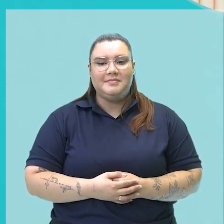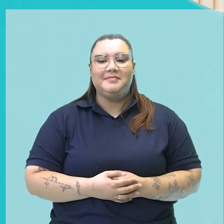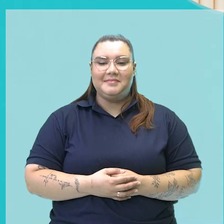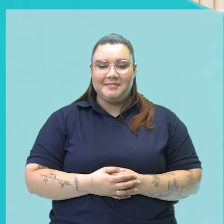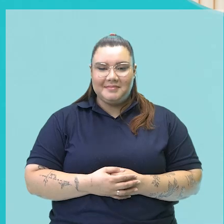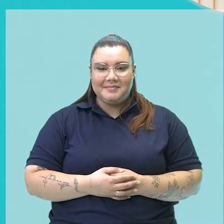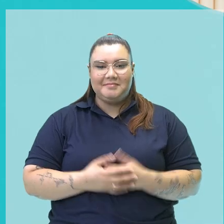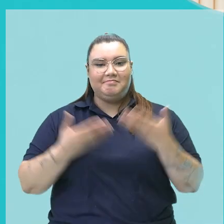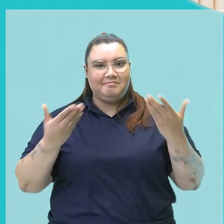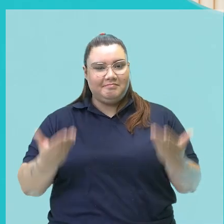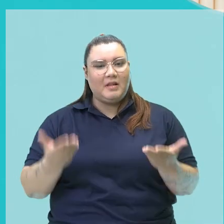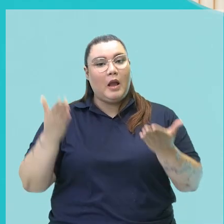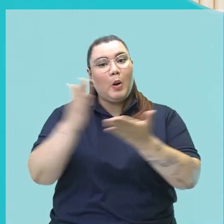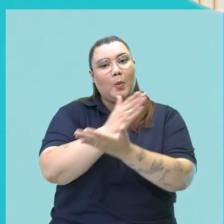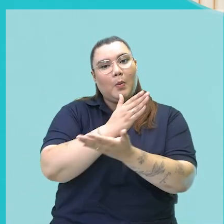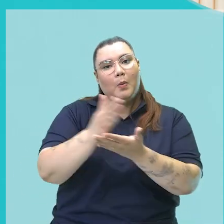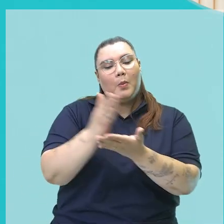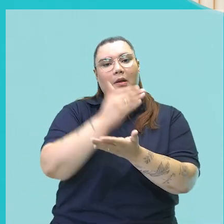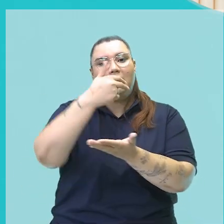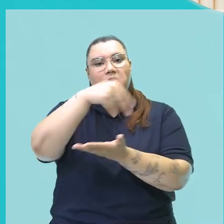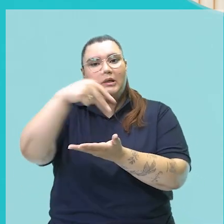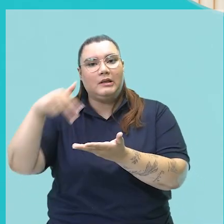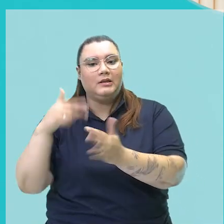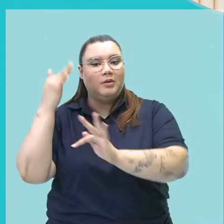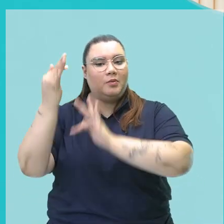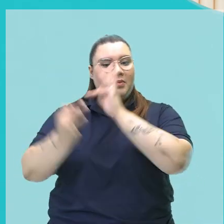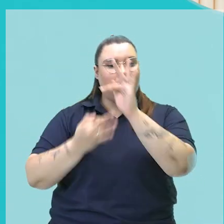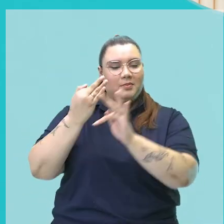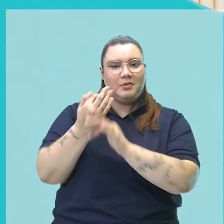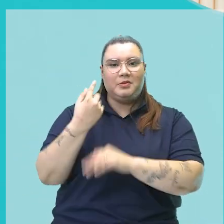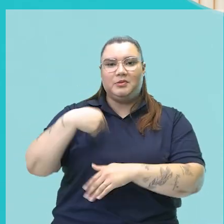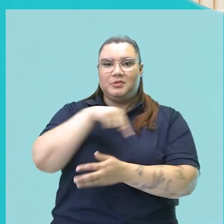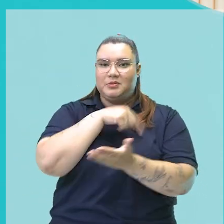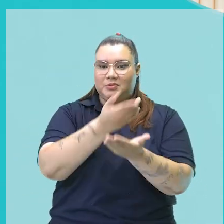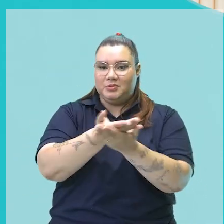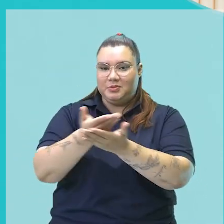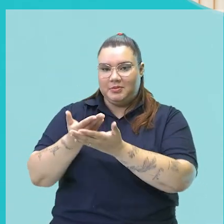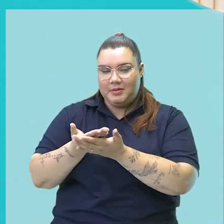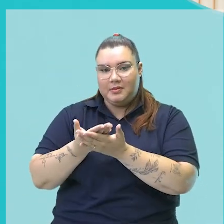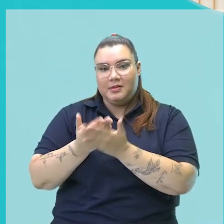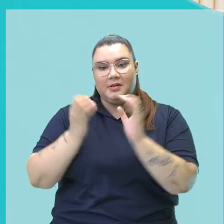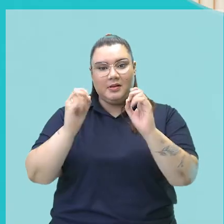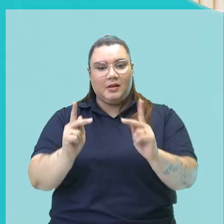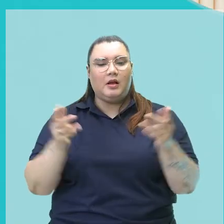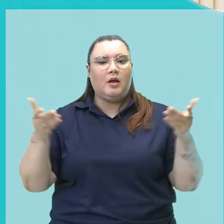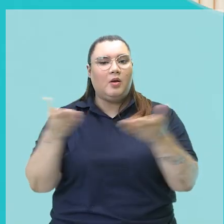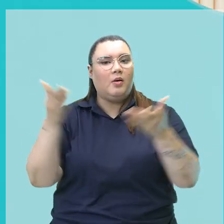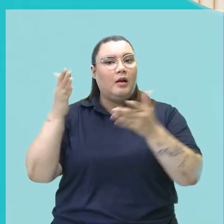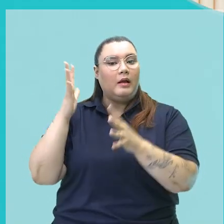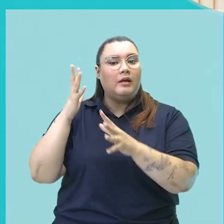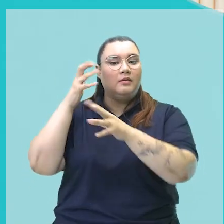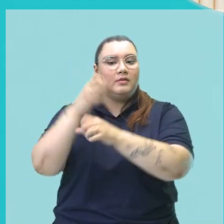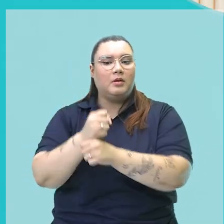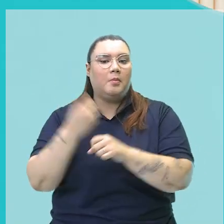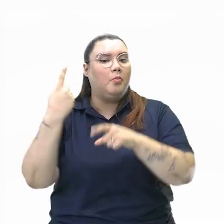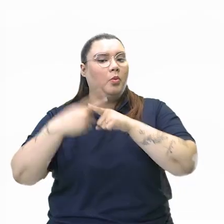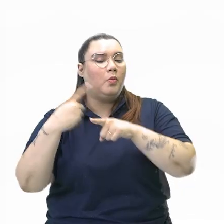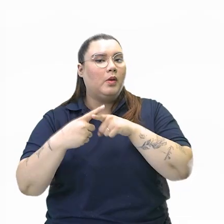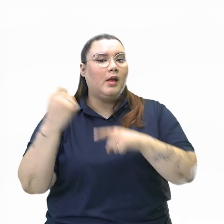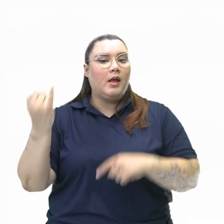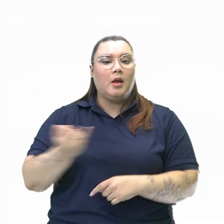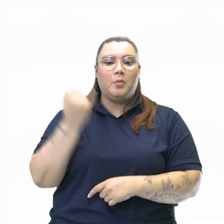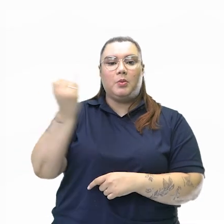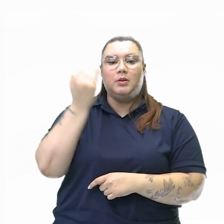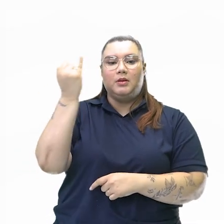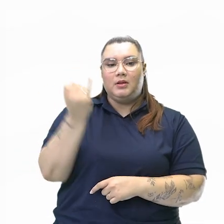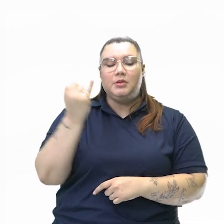Muito bem, essas foram algumas das danças folclóricas que nós vimos na nossa aula. E nós vamos relembrar agora por que é